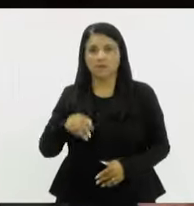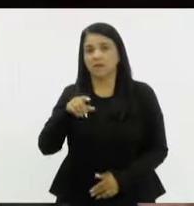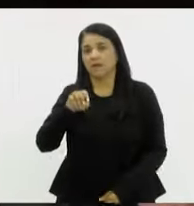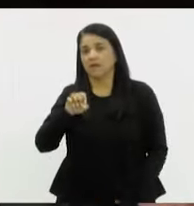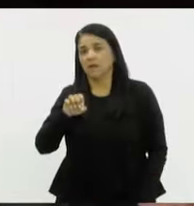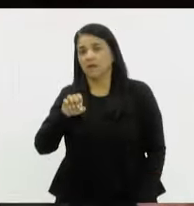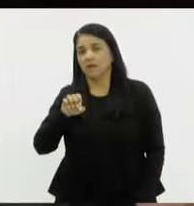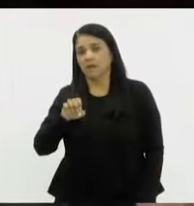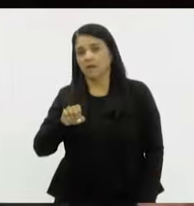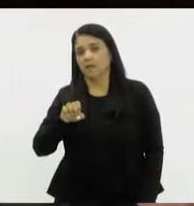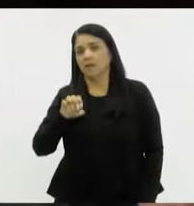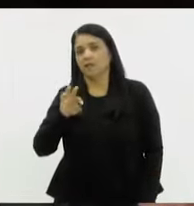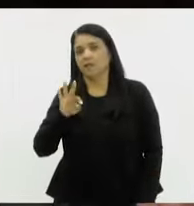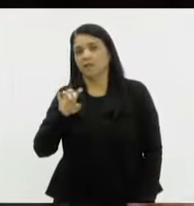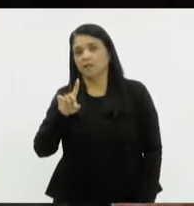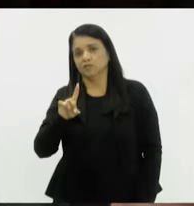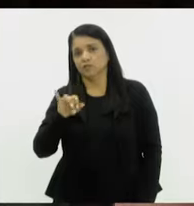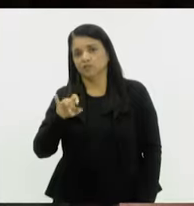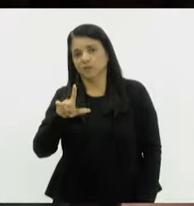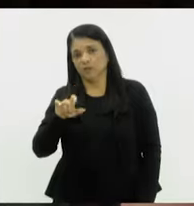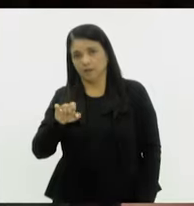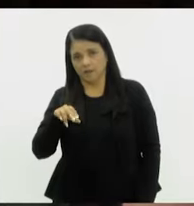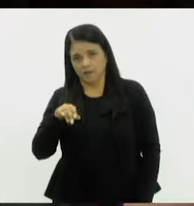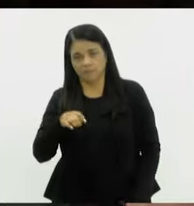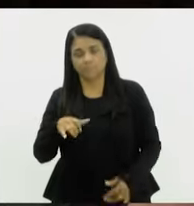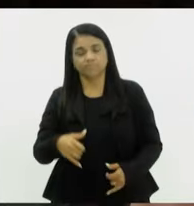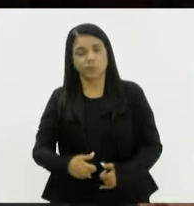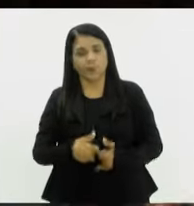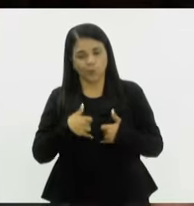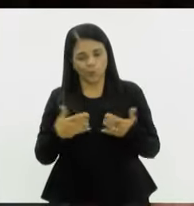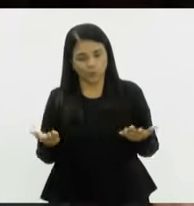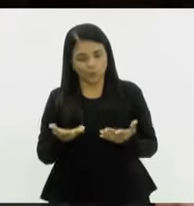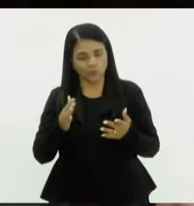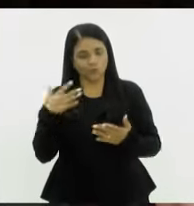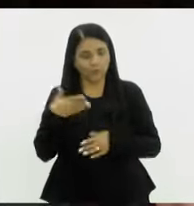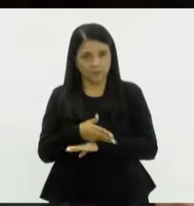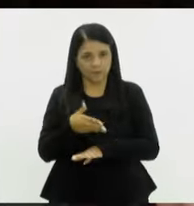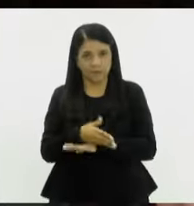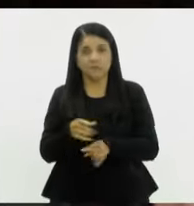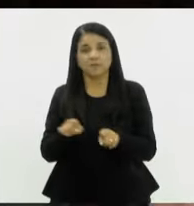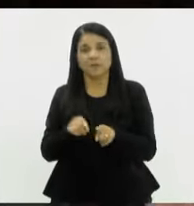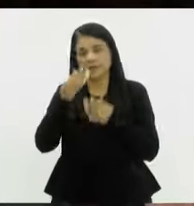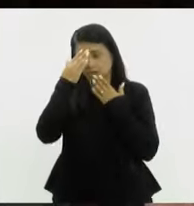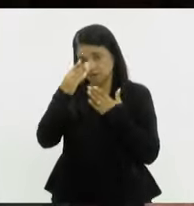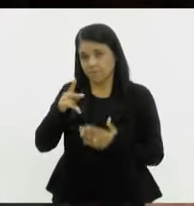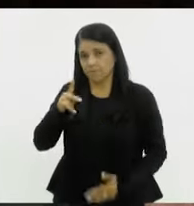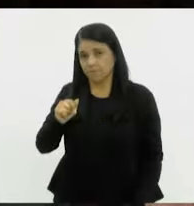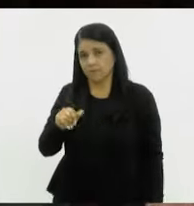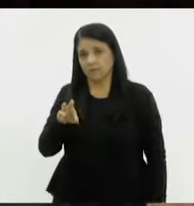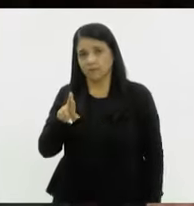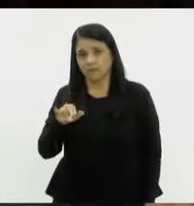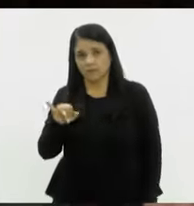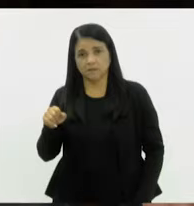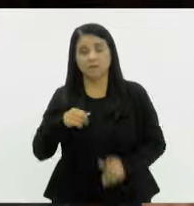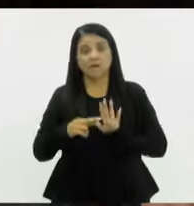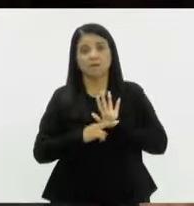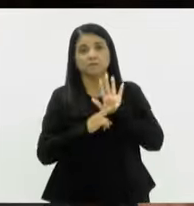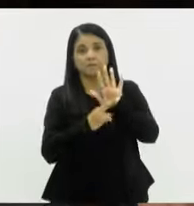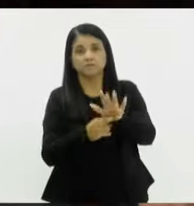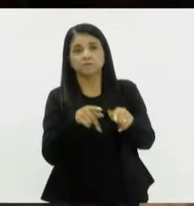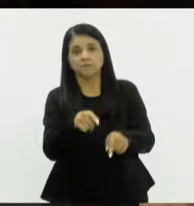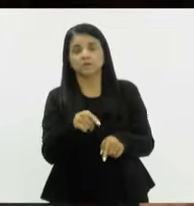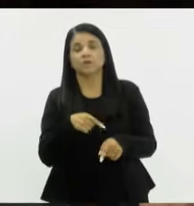honra todas nos honram com a sua presença agradecer também a Patrícia representando aqui a defensoria tão